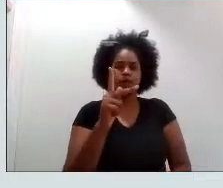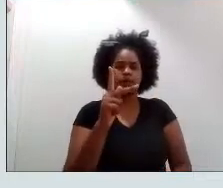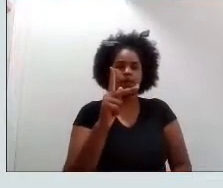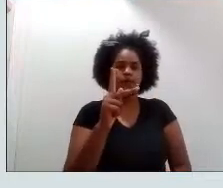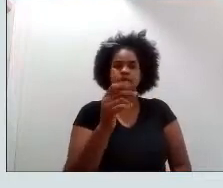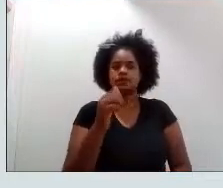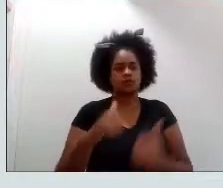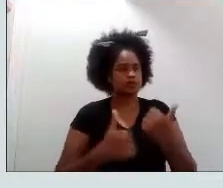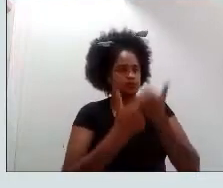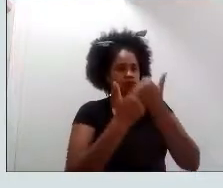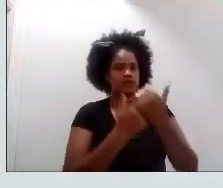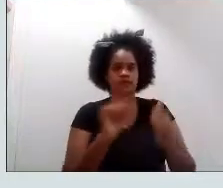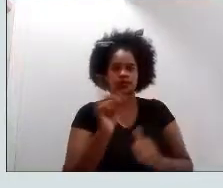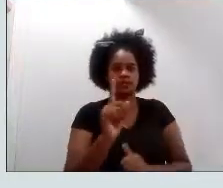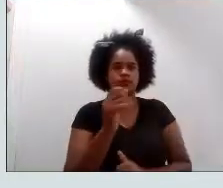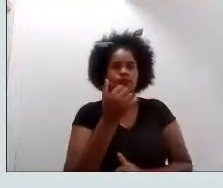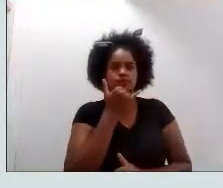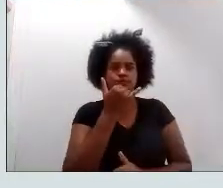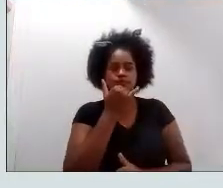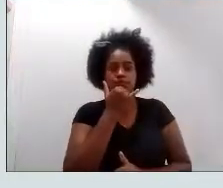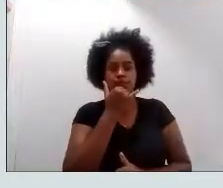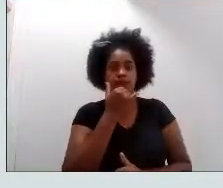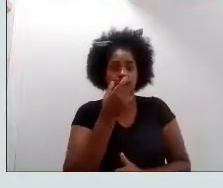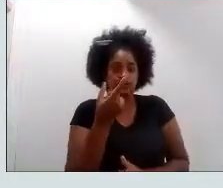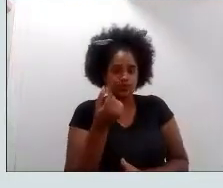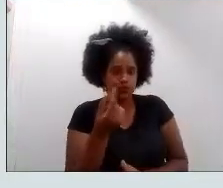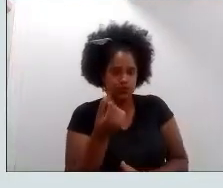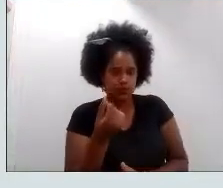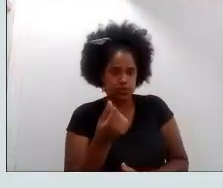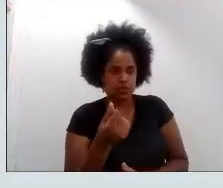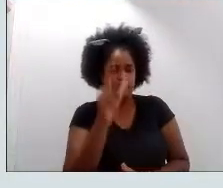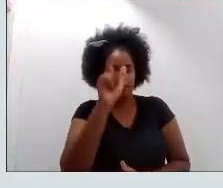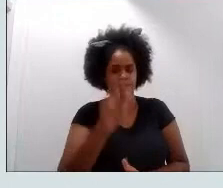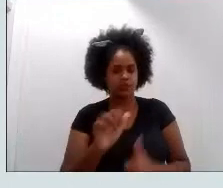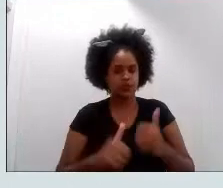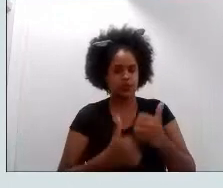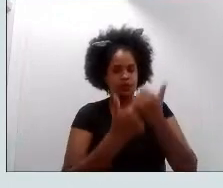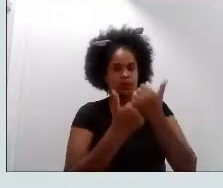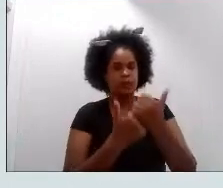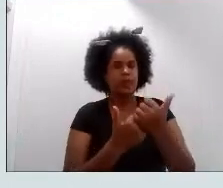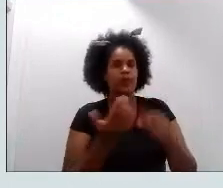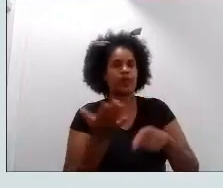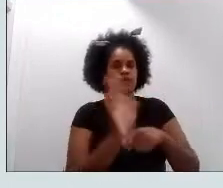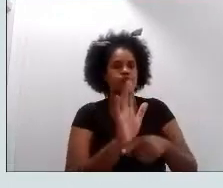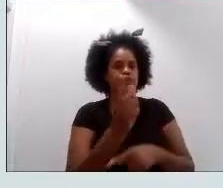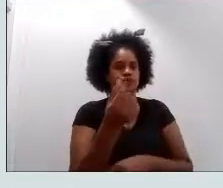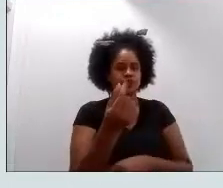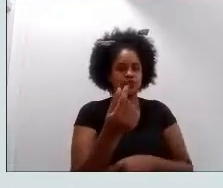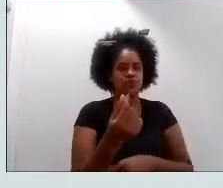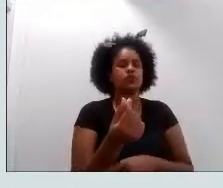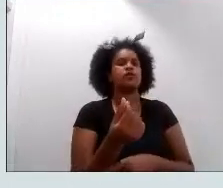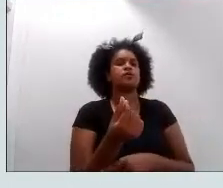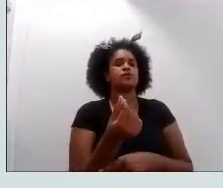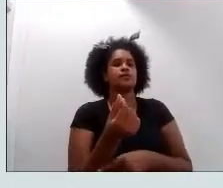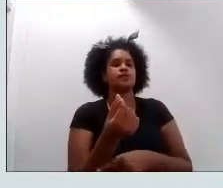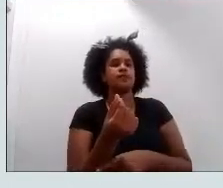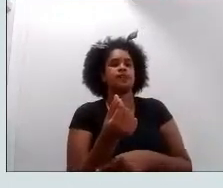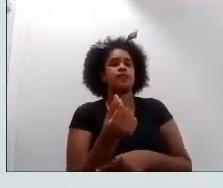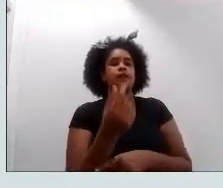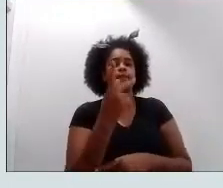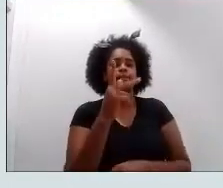de finanças, que é o provedor-mor, o da defesa, que é o capitão-mor, e o